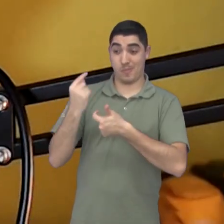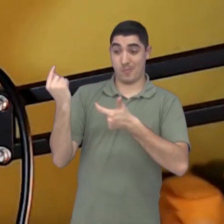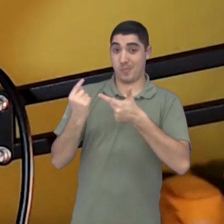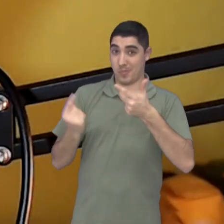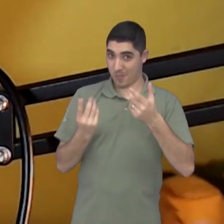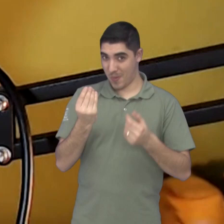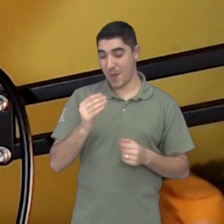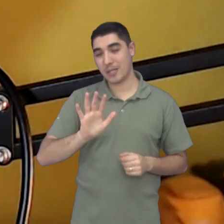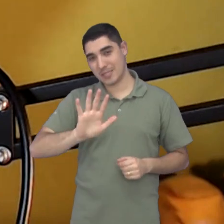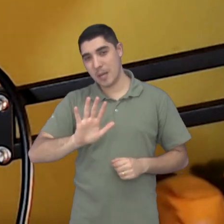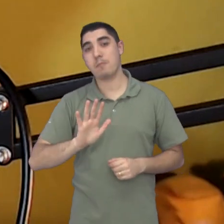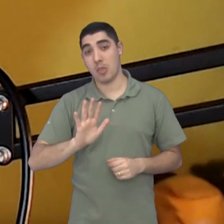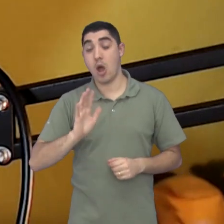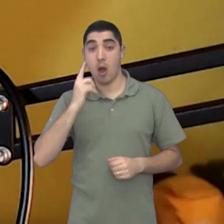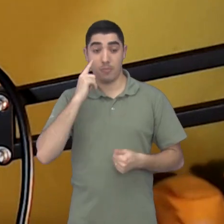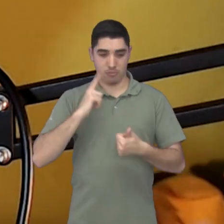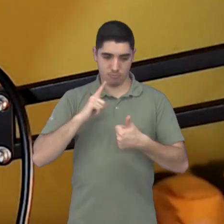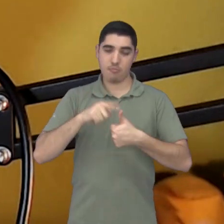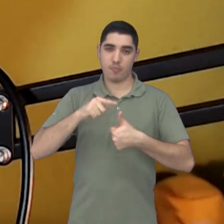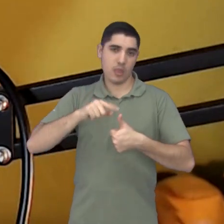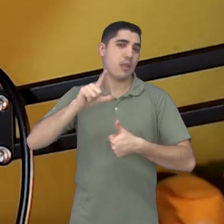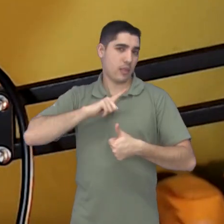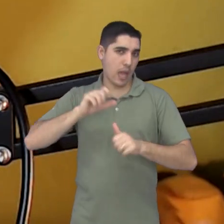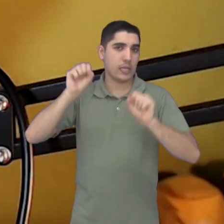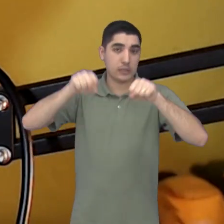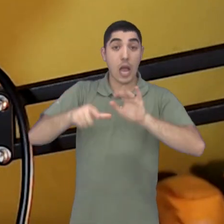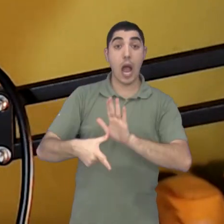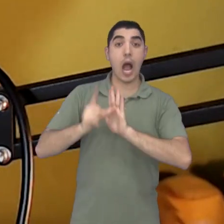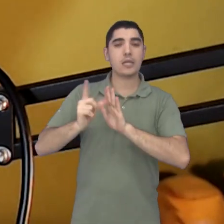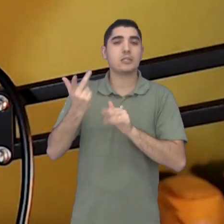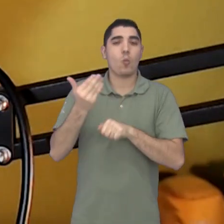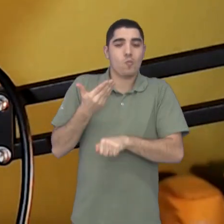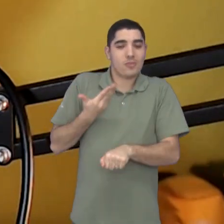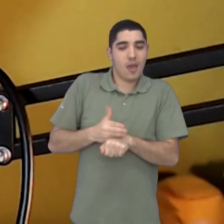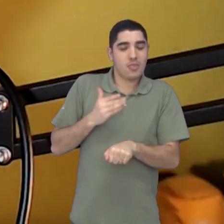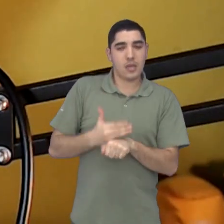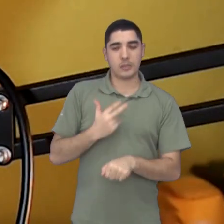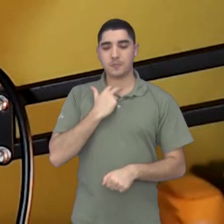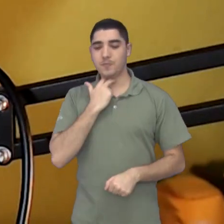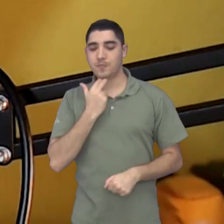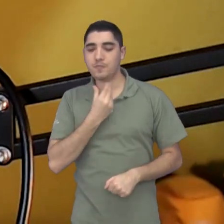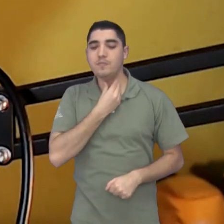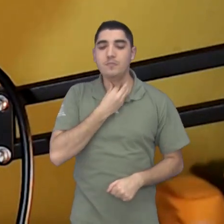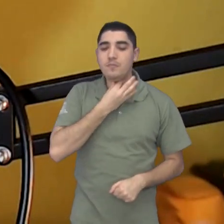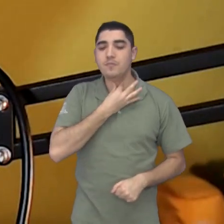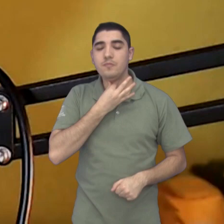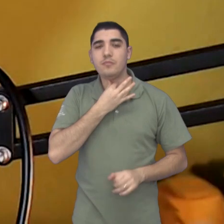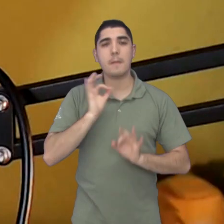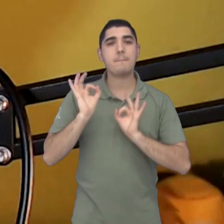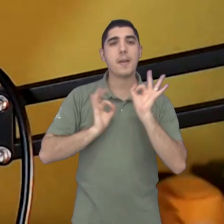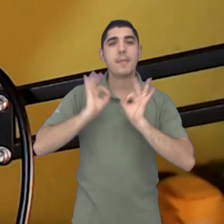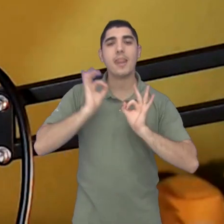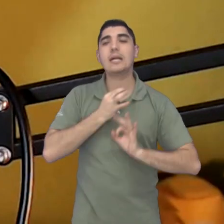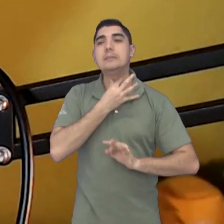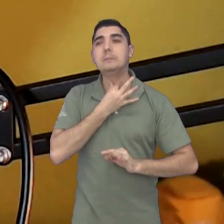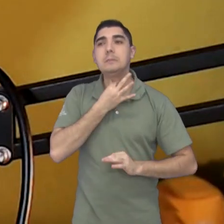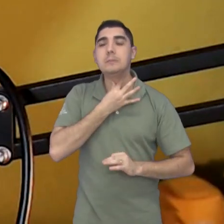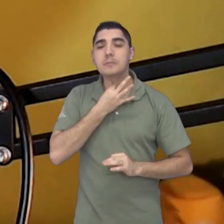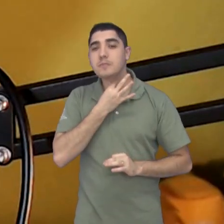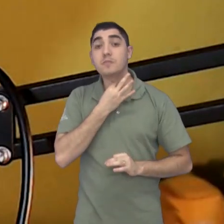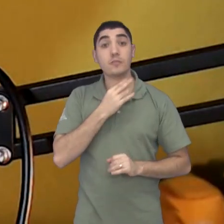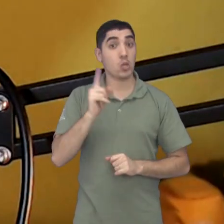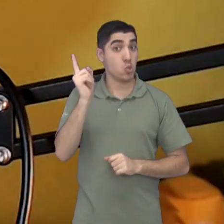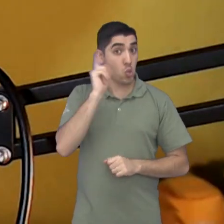perguntas. Primeiro eu tenho um aquecimento, sim, que eu faço antes das escalas, né, do horário para dublar.